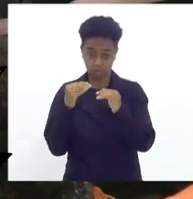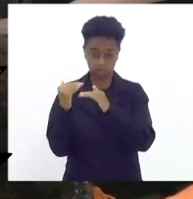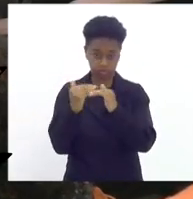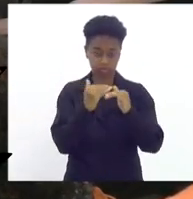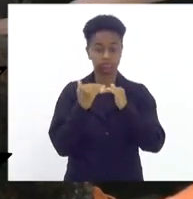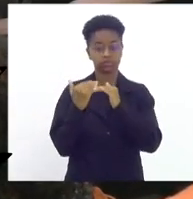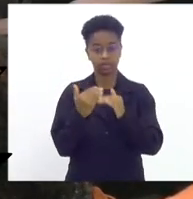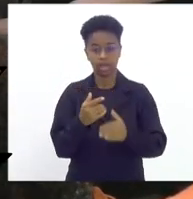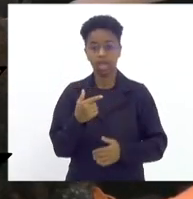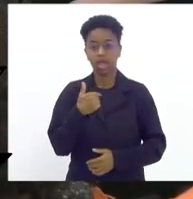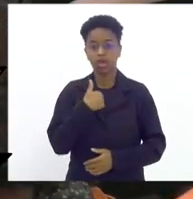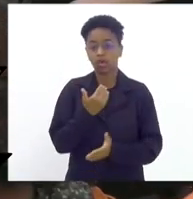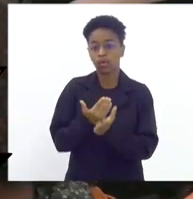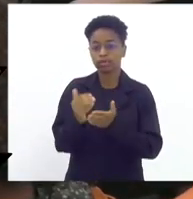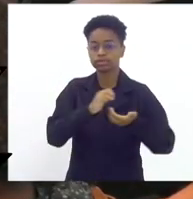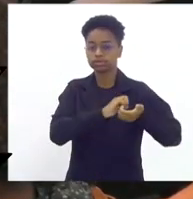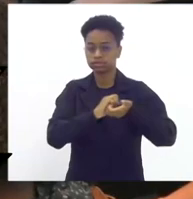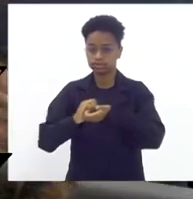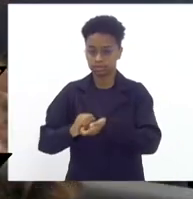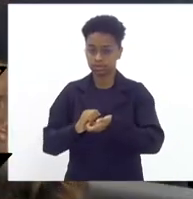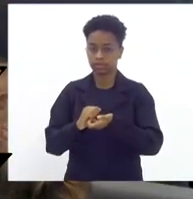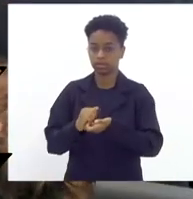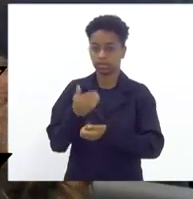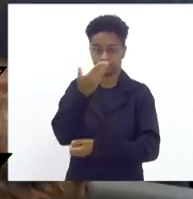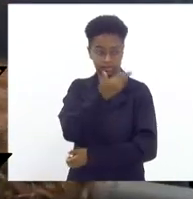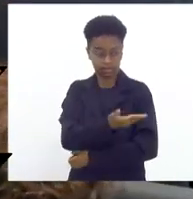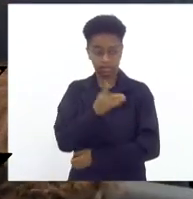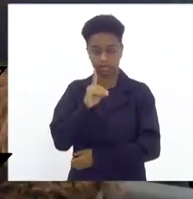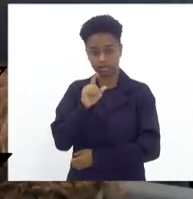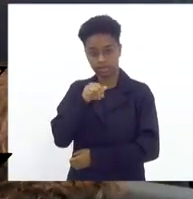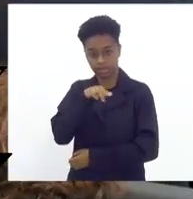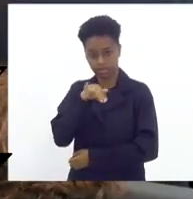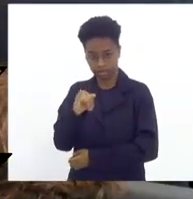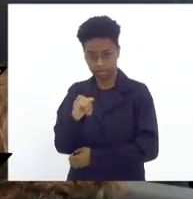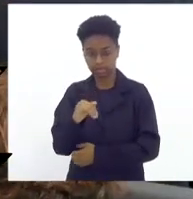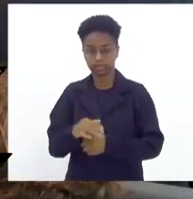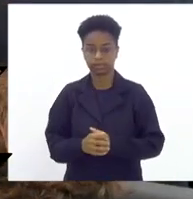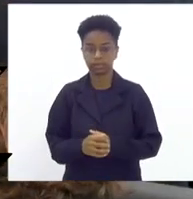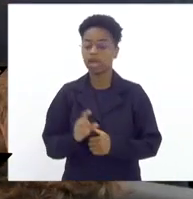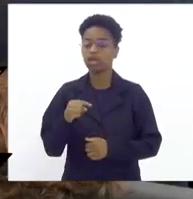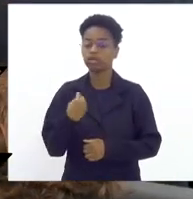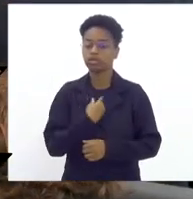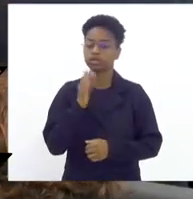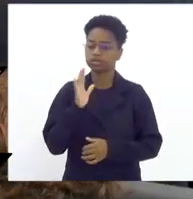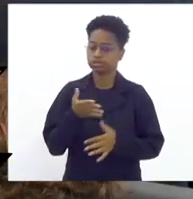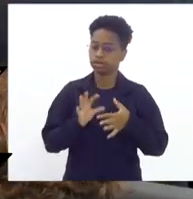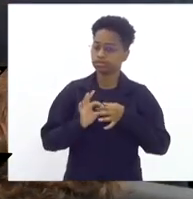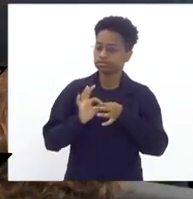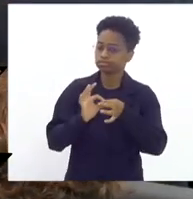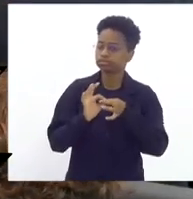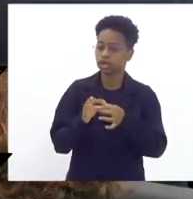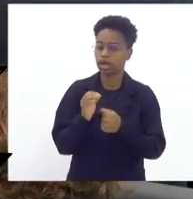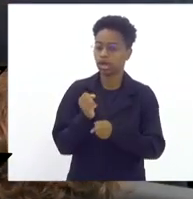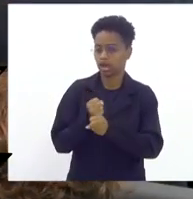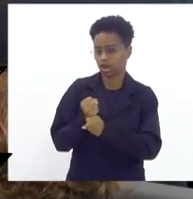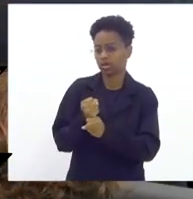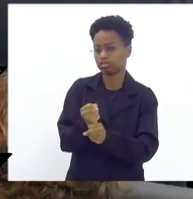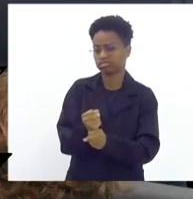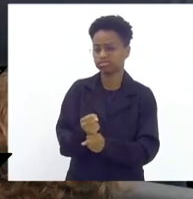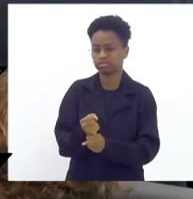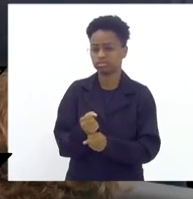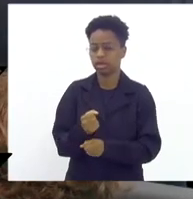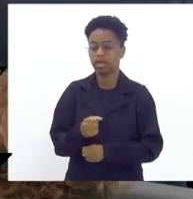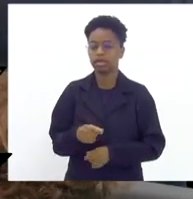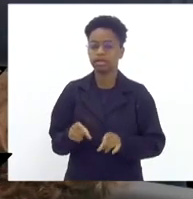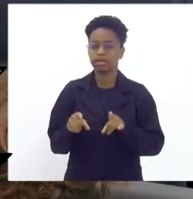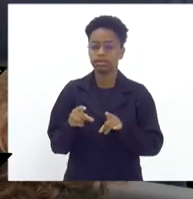todos vou começar saudando o mandato da Dani a gente já tem uma parceria algum tempinho né no